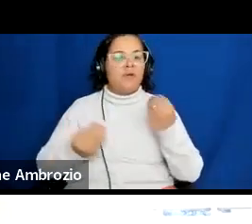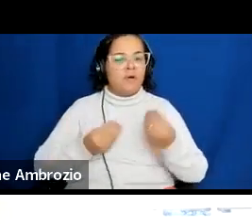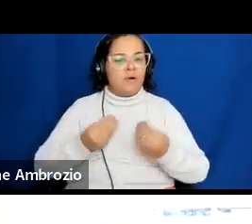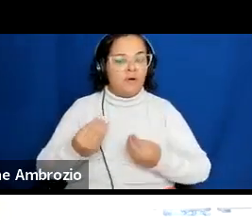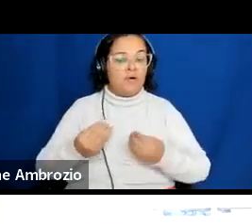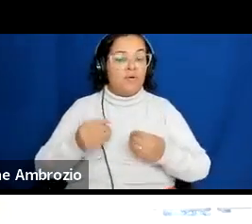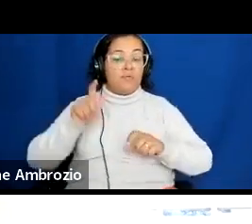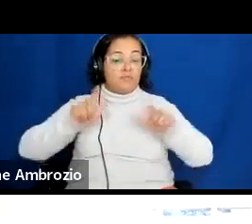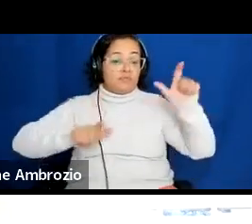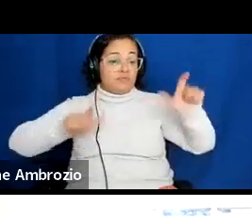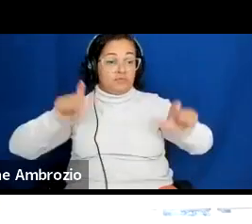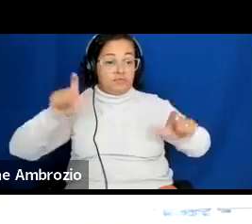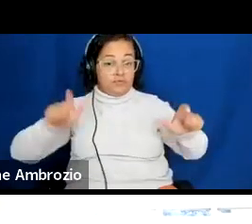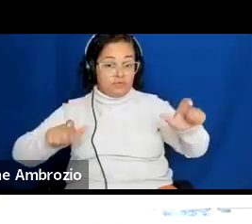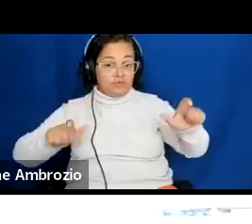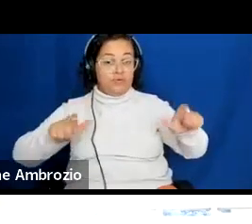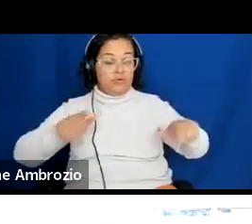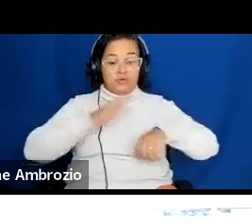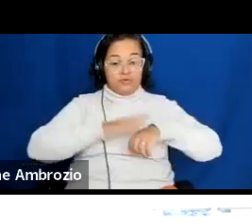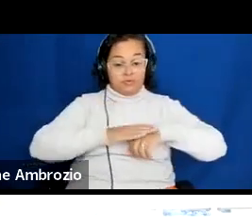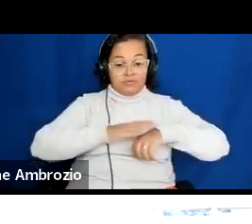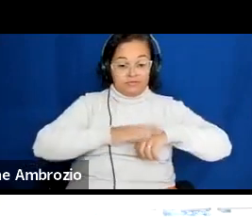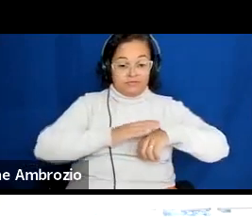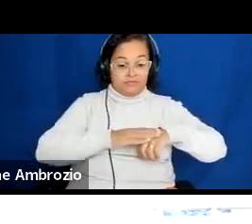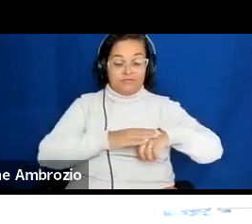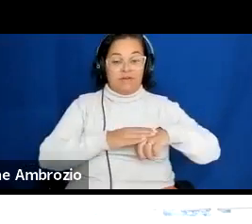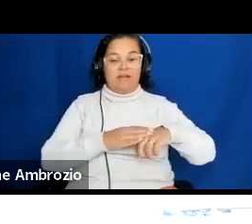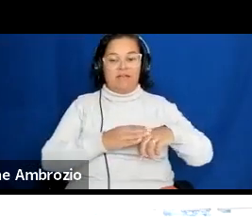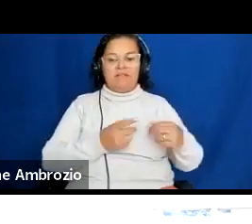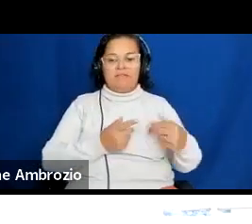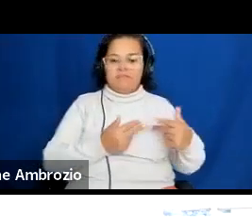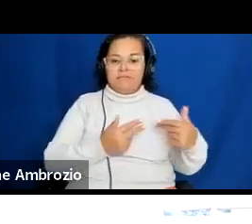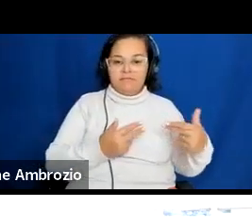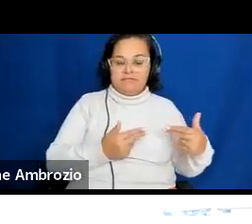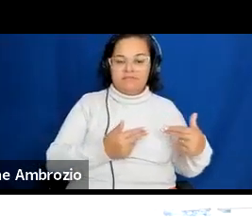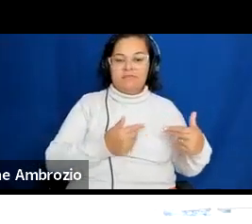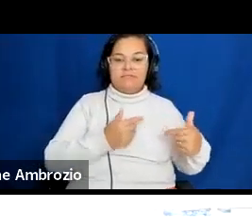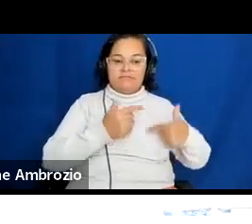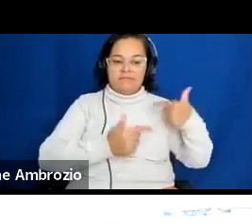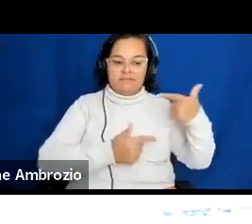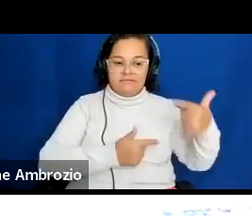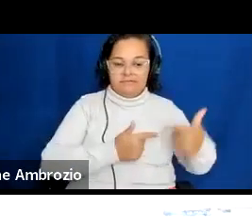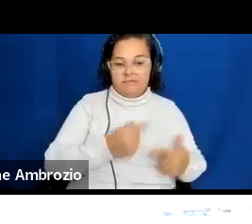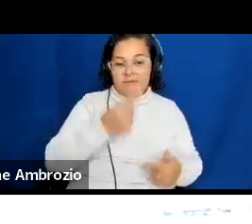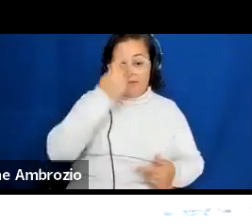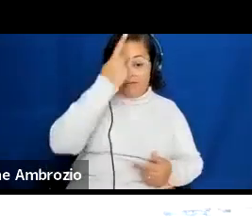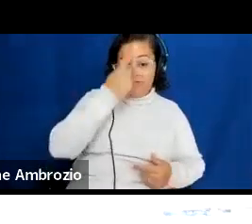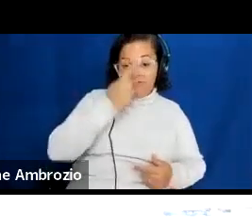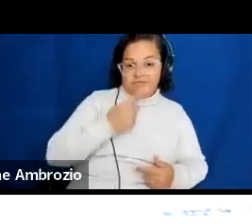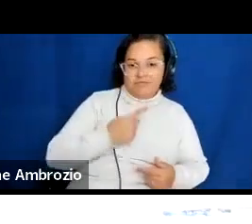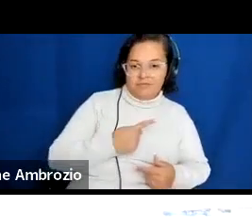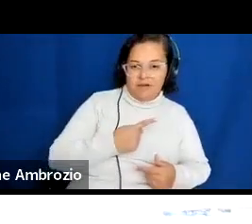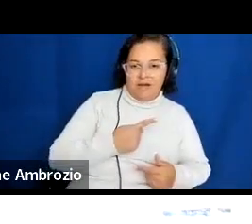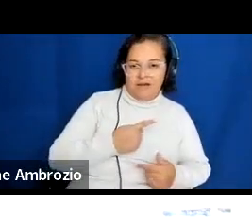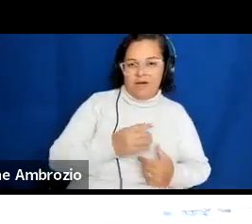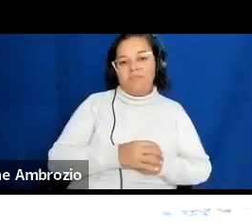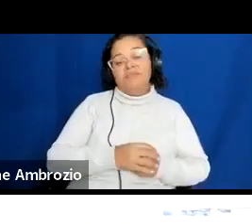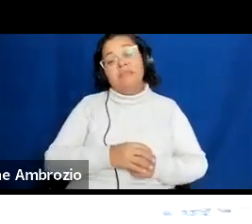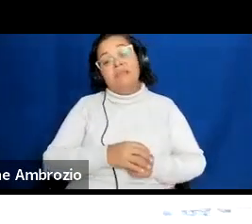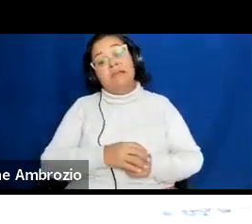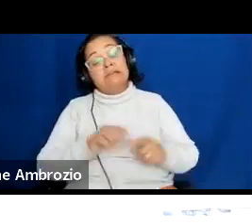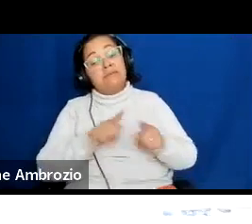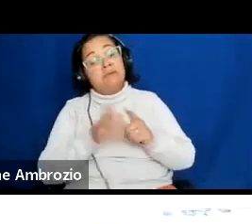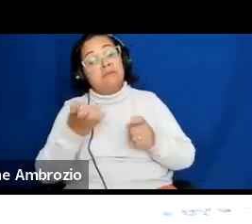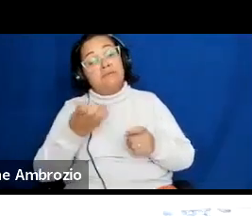em oposição entre si, começam a mudar as estruturas de consciência. se a gente pode trazer o som Hertel para essa discussão.